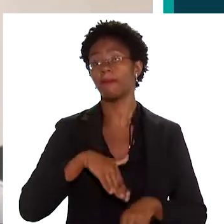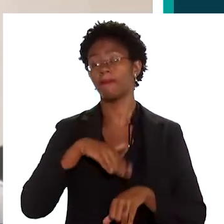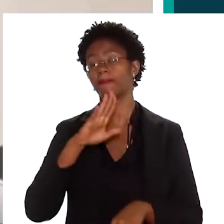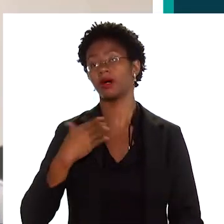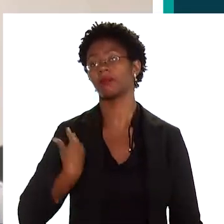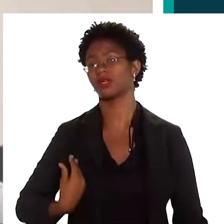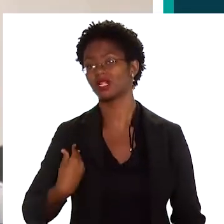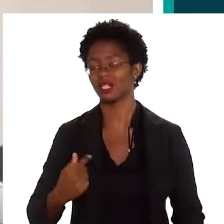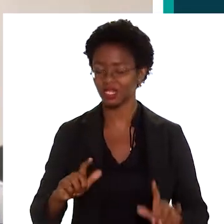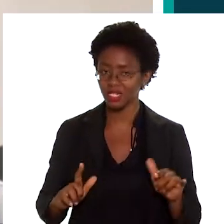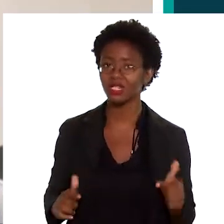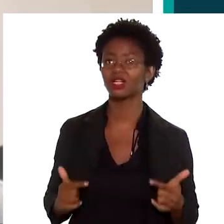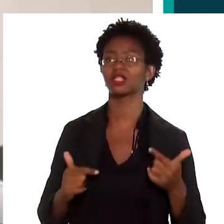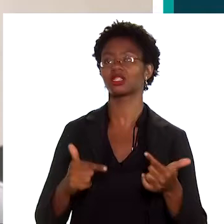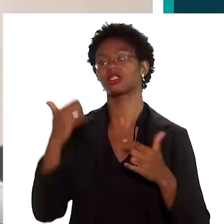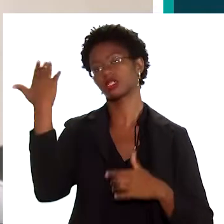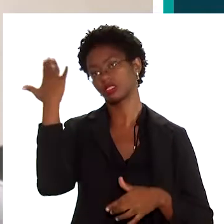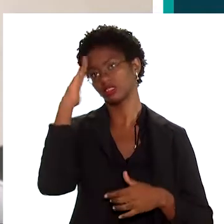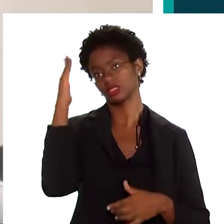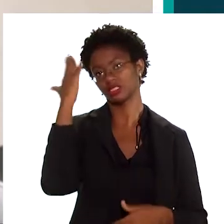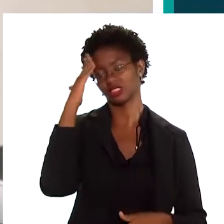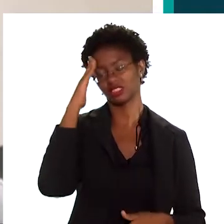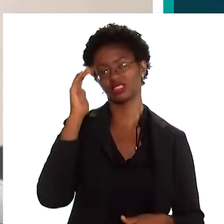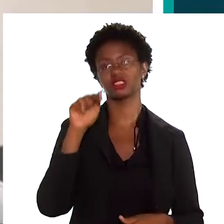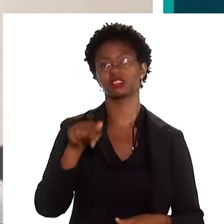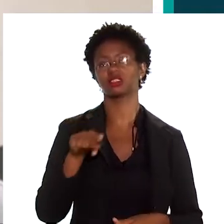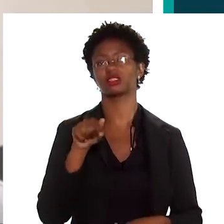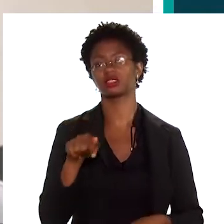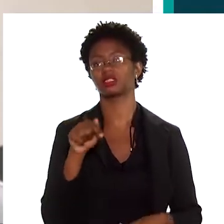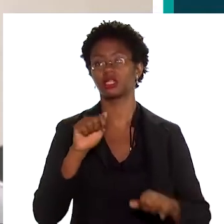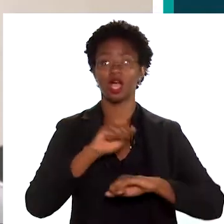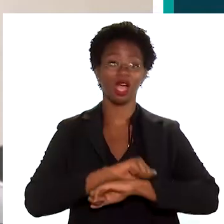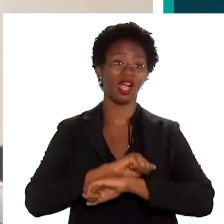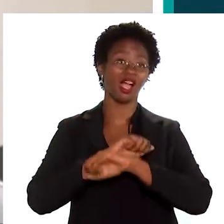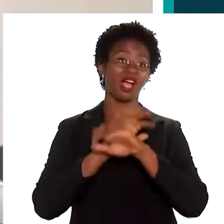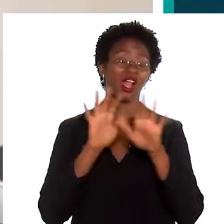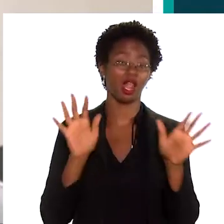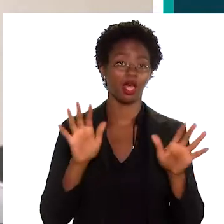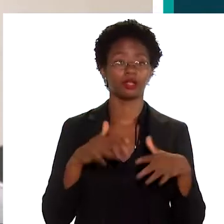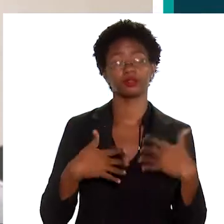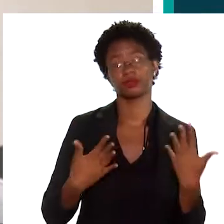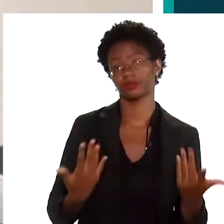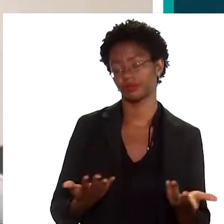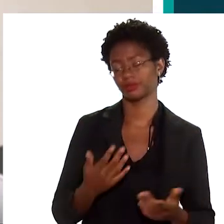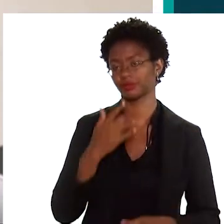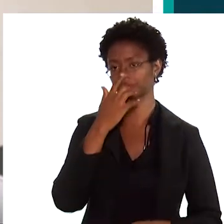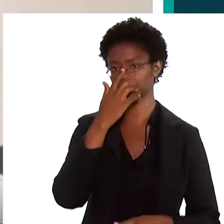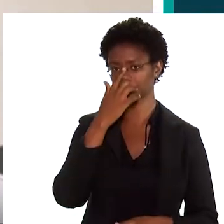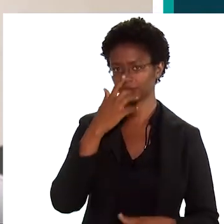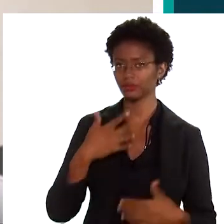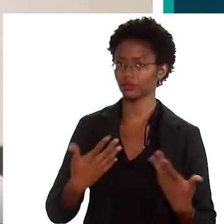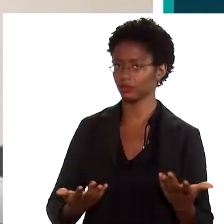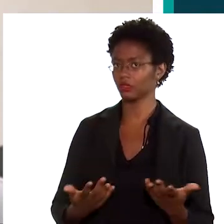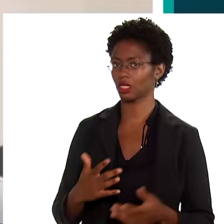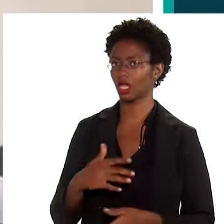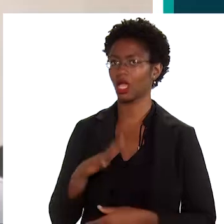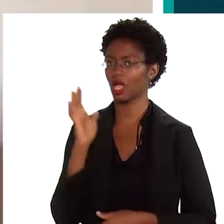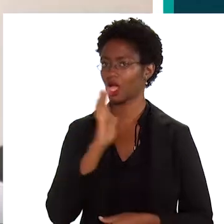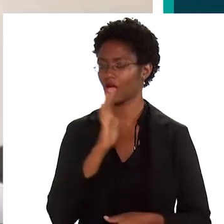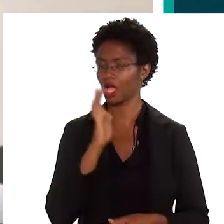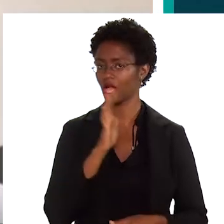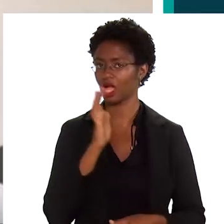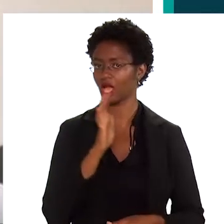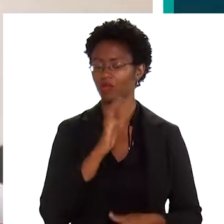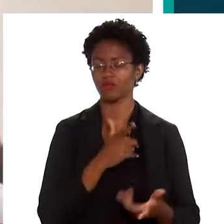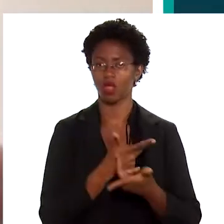mais presente, mais ativo, e o entendimento dessa forma de maneira mais clara. Isso automaticamente